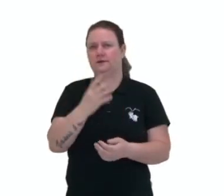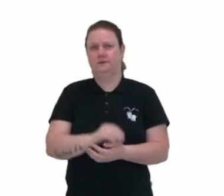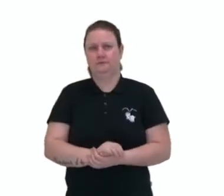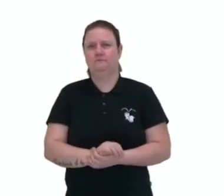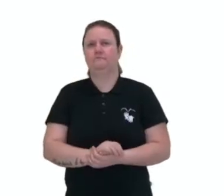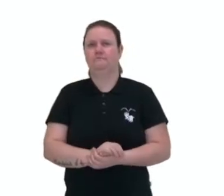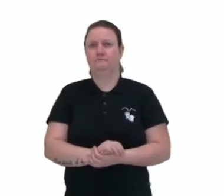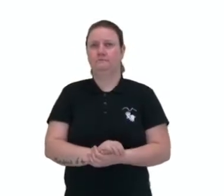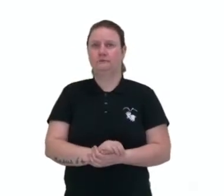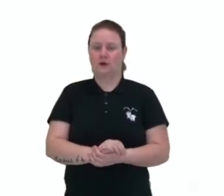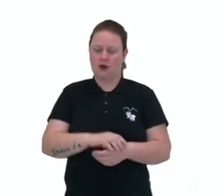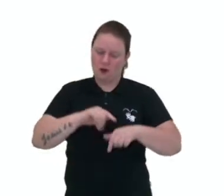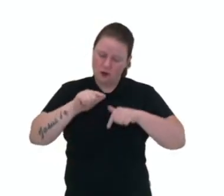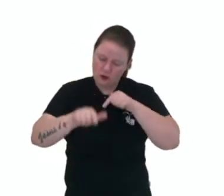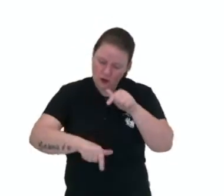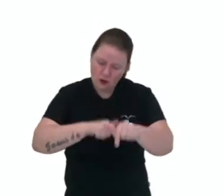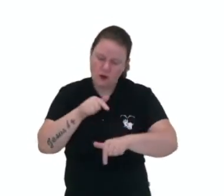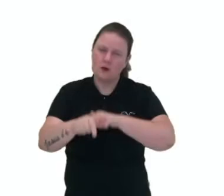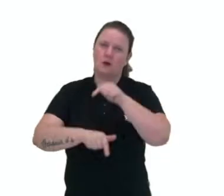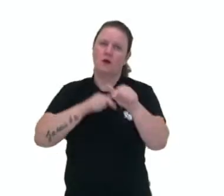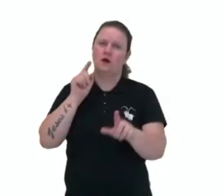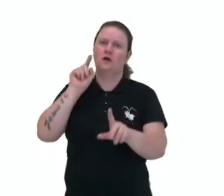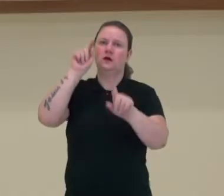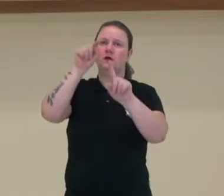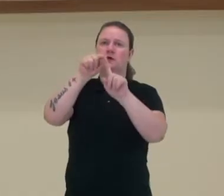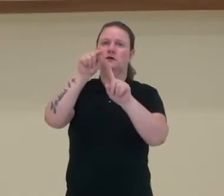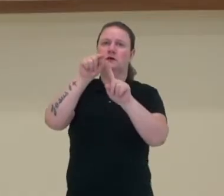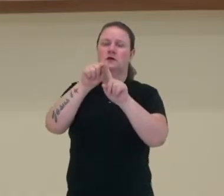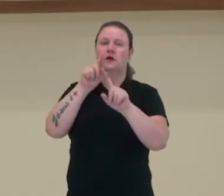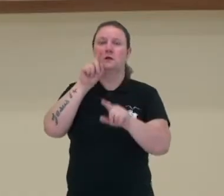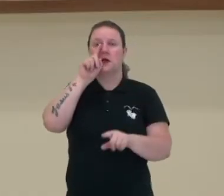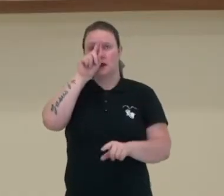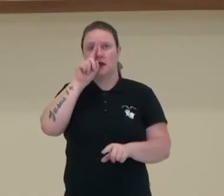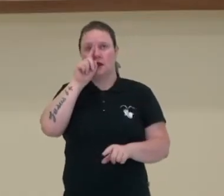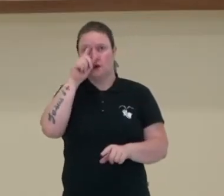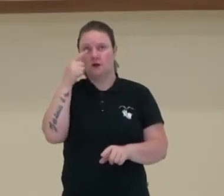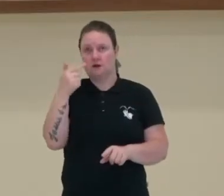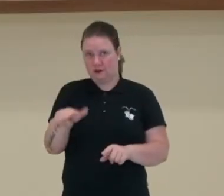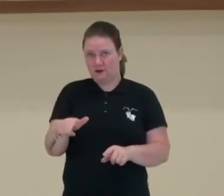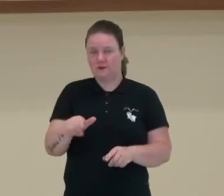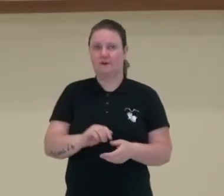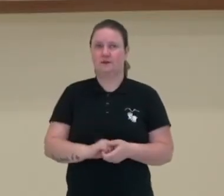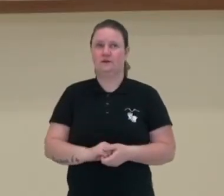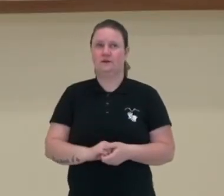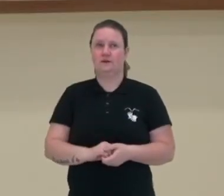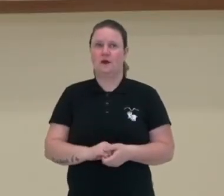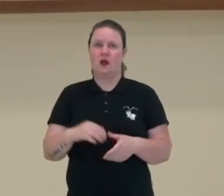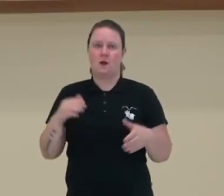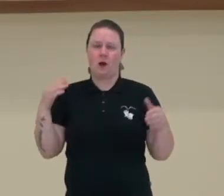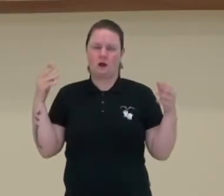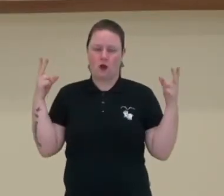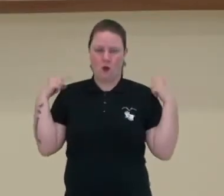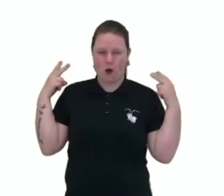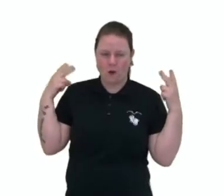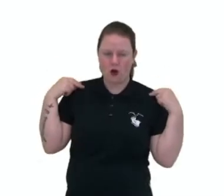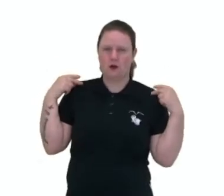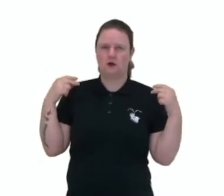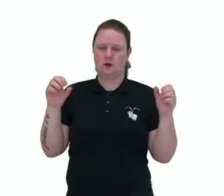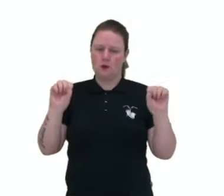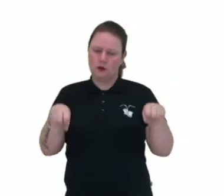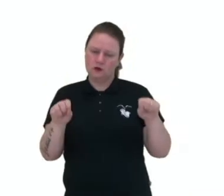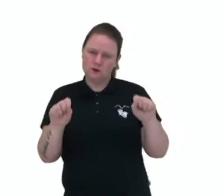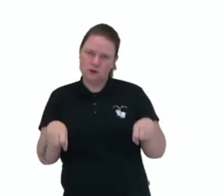Sou o super trabalhador, enfrento os desafios, perigo que for, de novo, né? Taxista, motoboy,